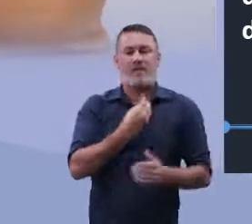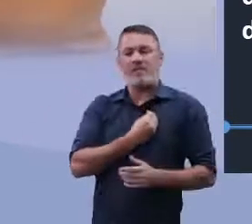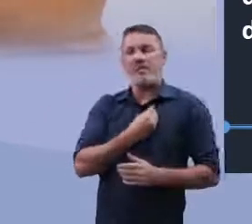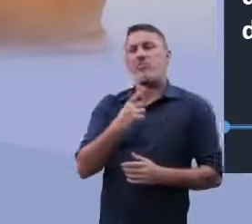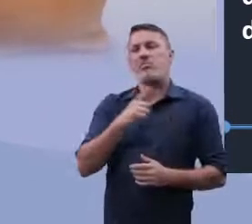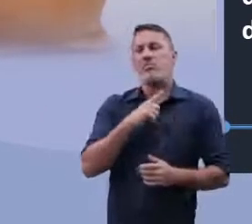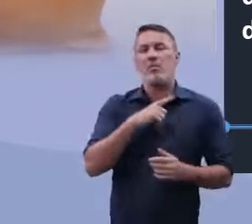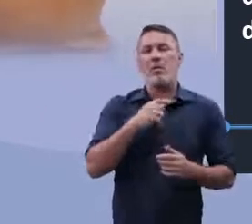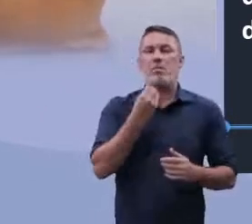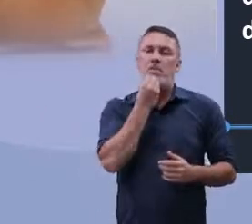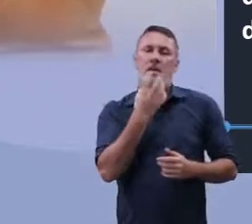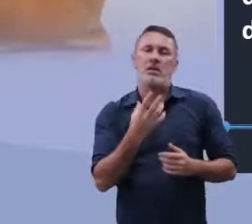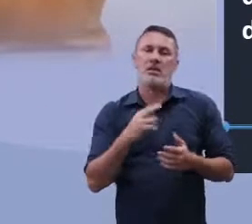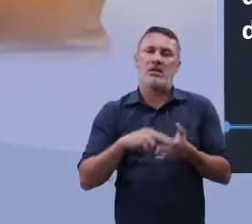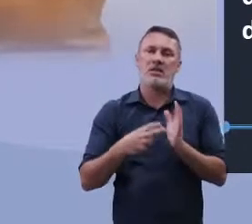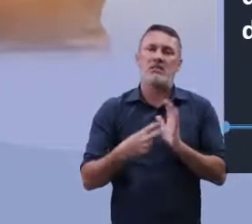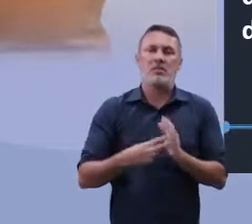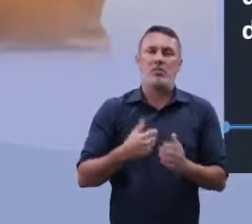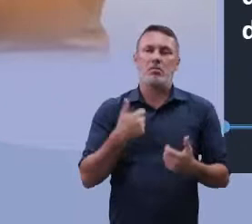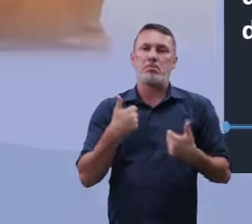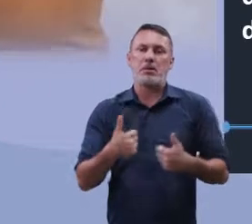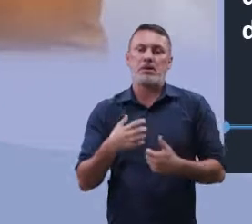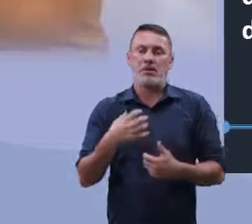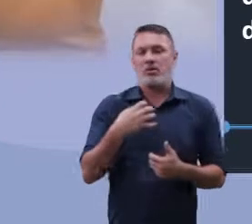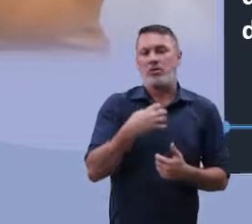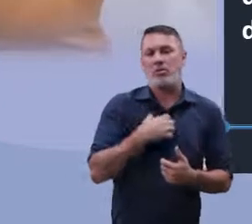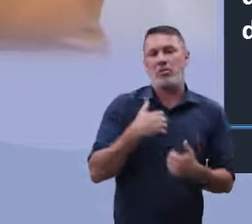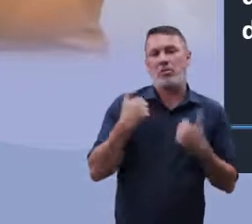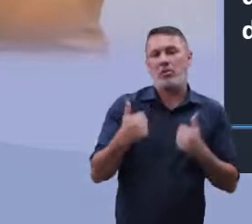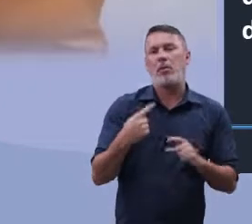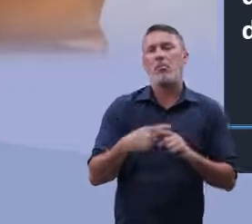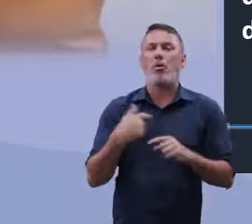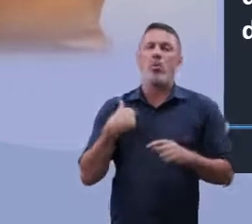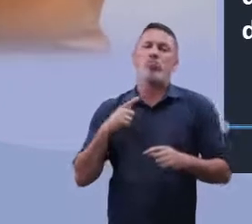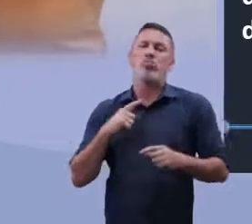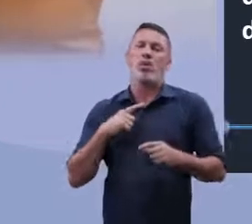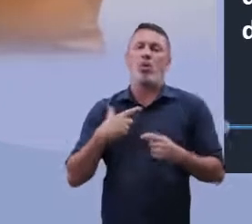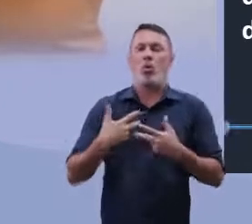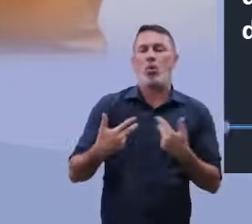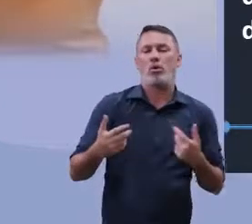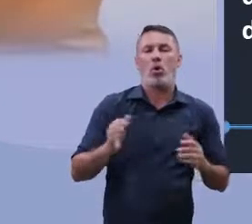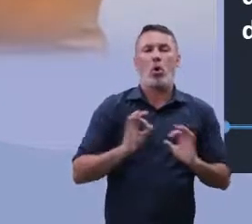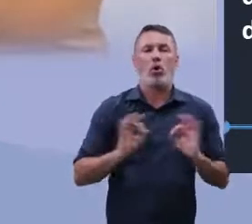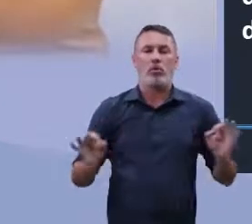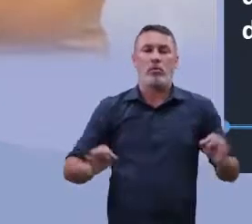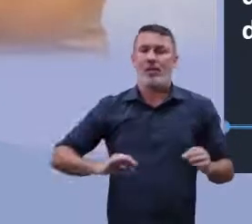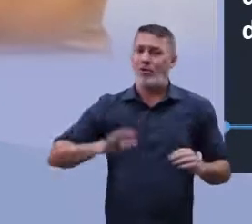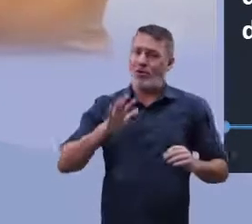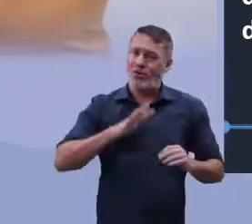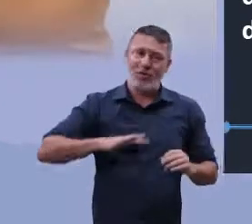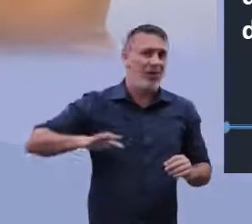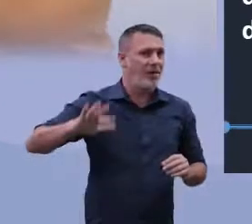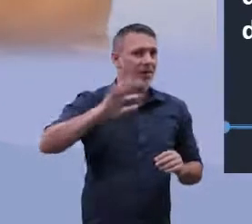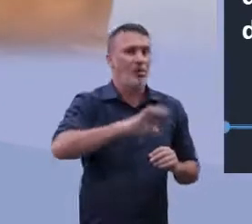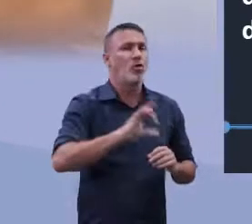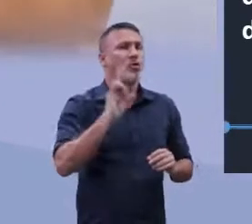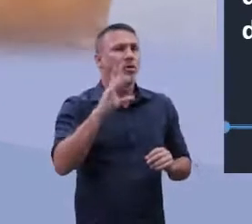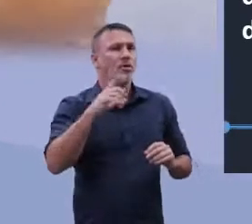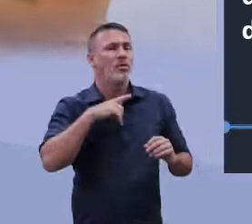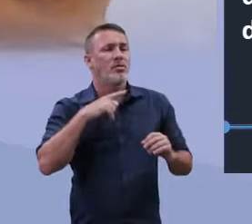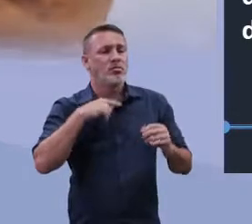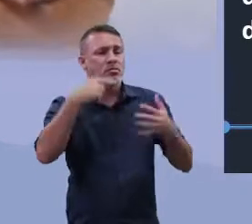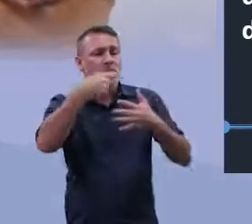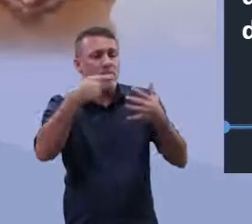que a minha vida tem sentido e ela só tem sentido porque eu tenho as coisas. No geral, não estou falando